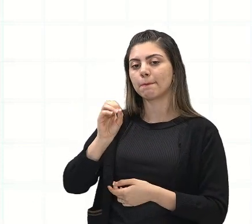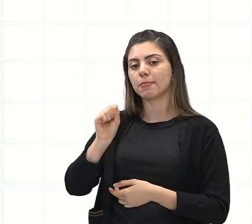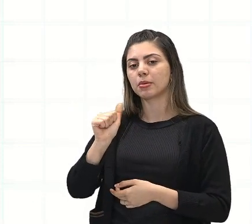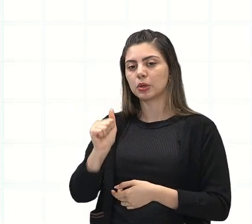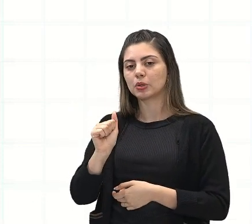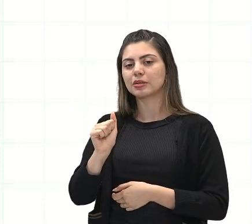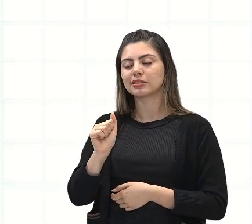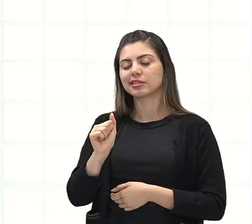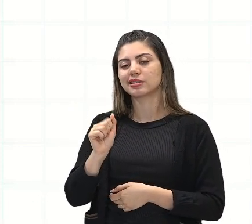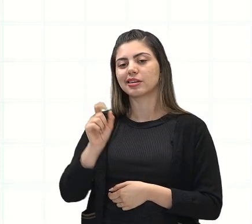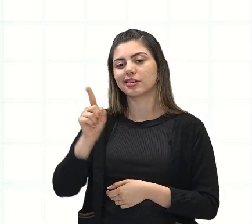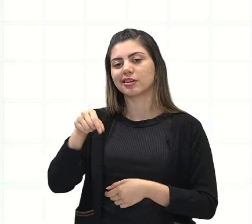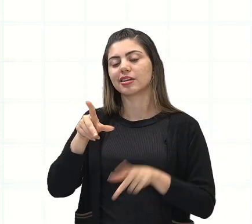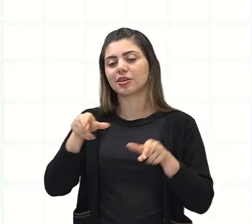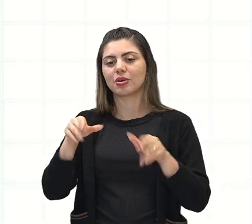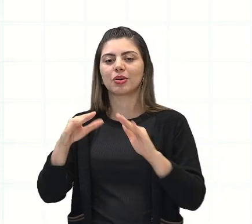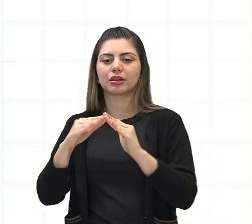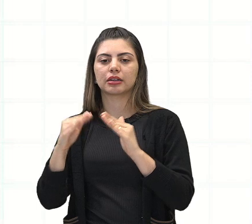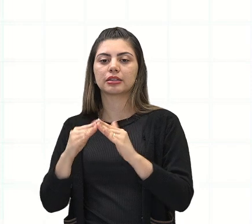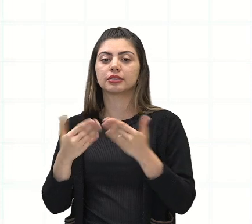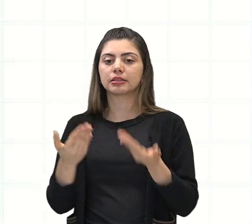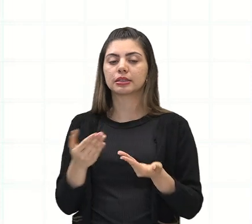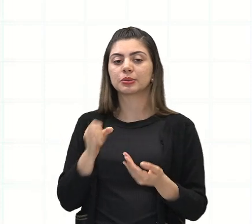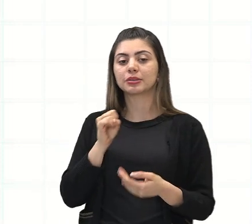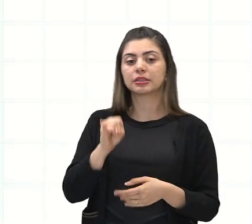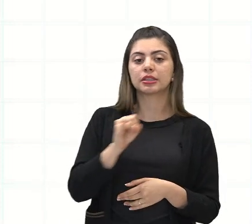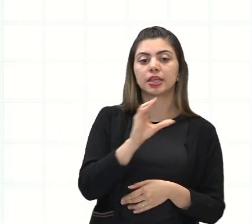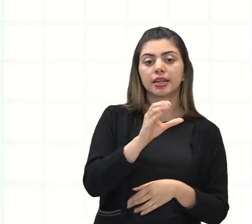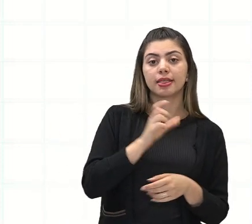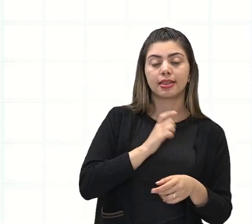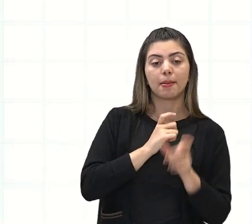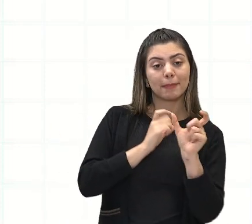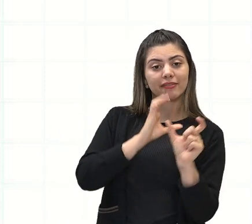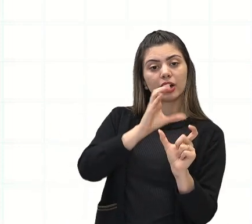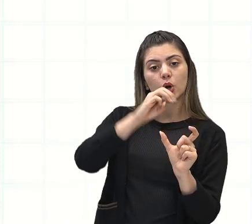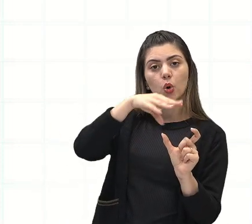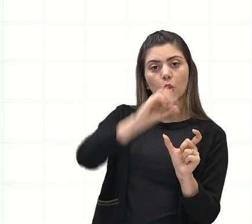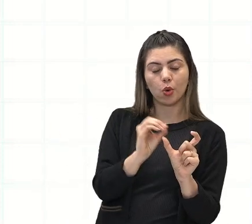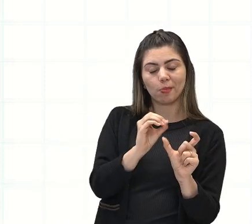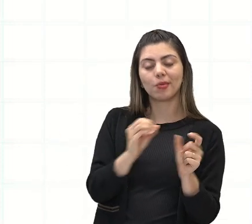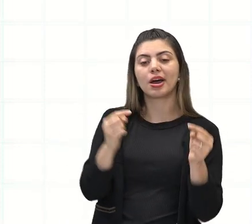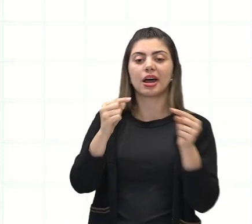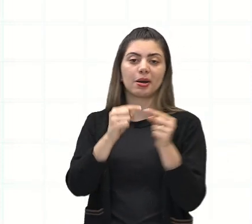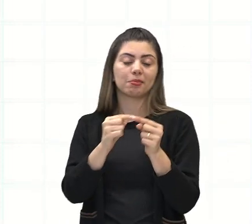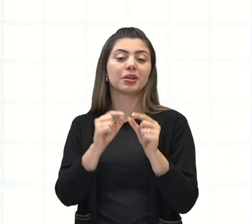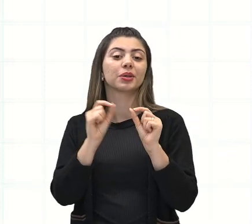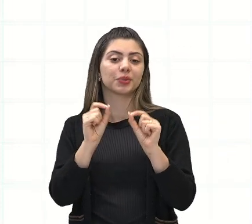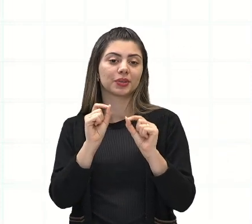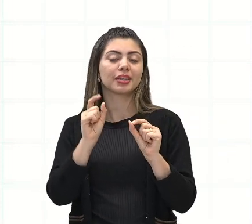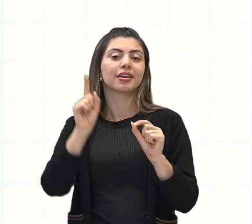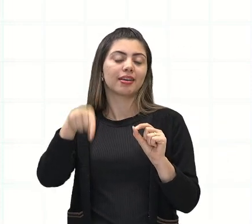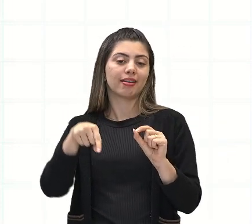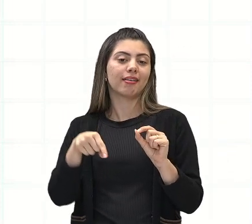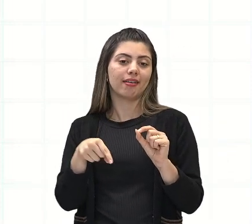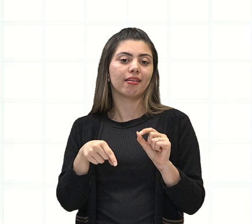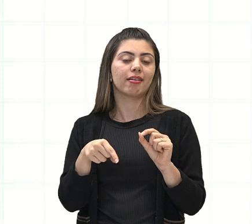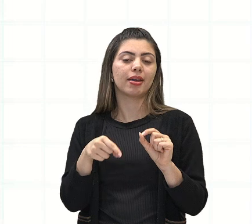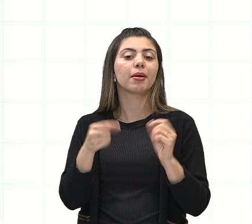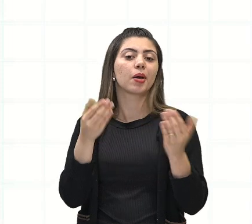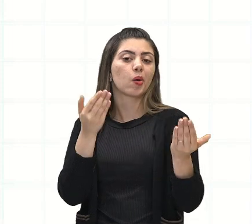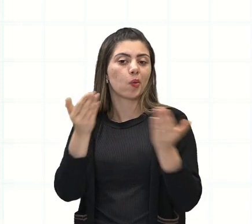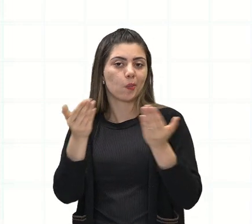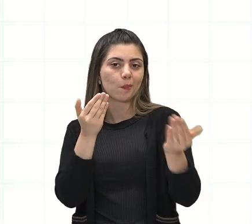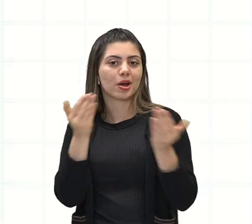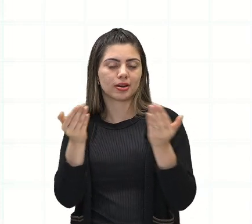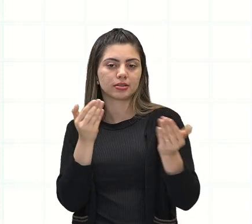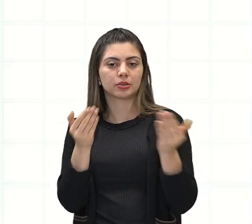referência. Ah, não viu como? Eu estou falando de metáfora. Viu como? Estou falando de comparação. É bastante